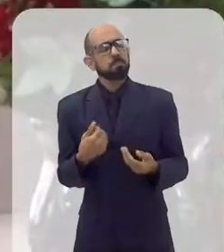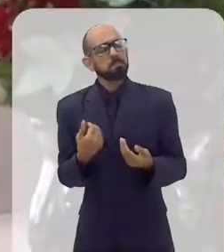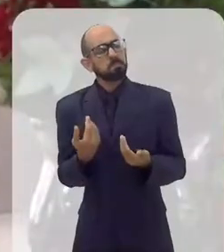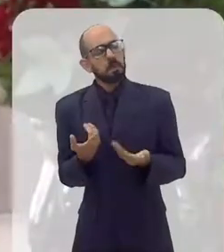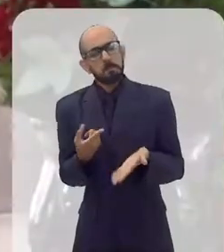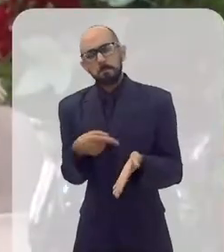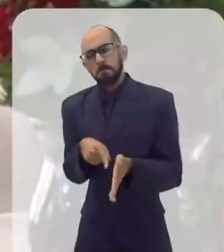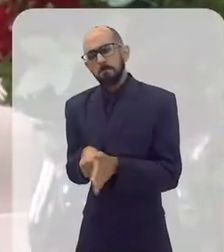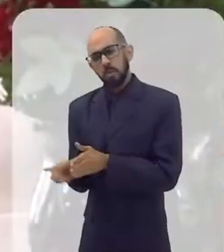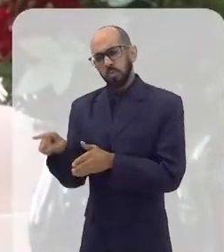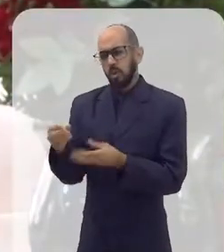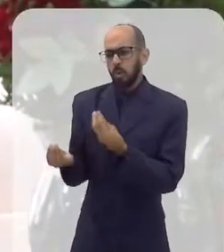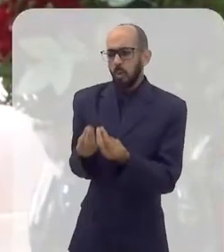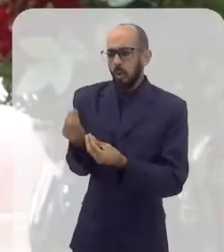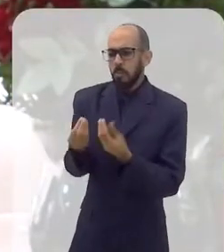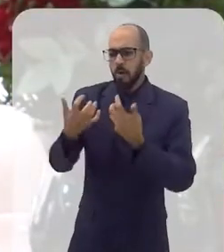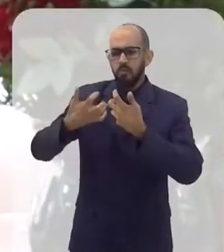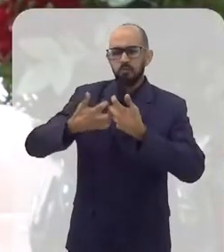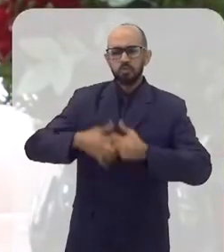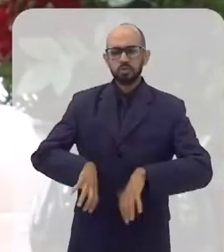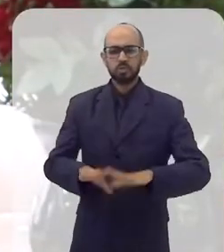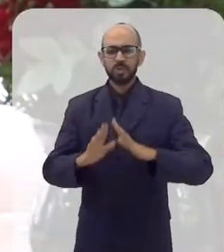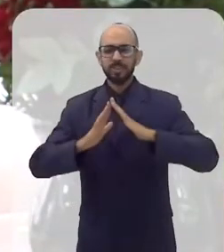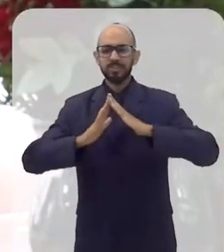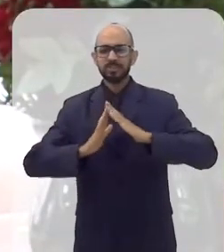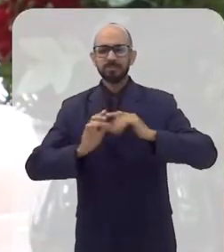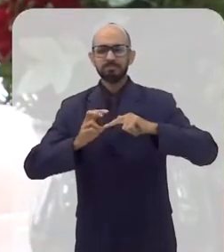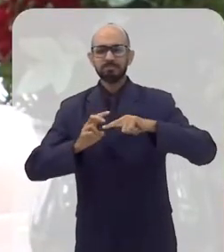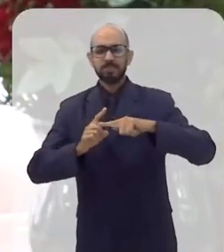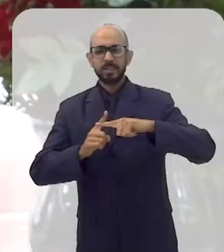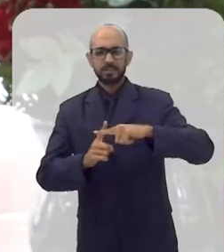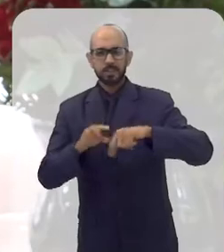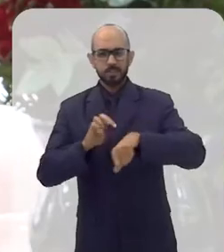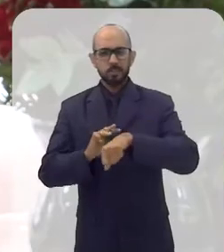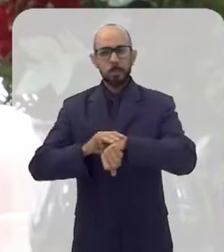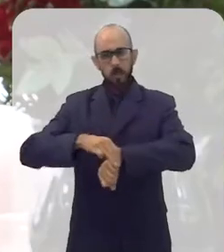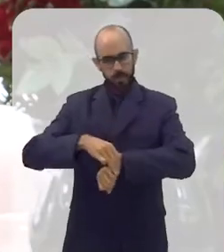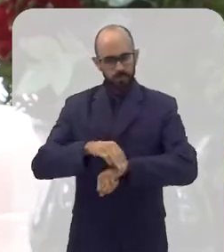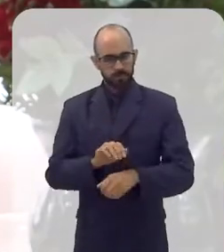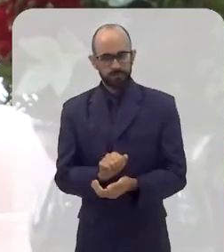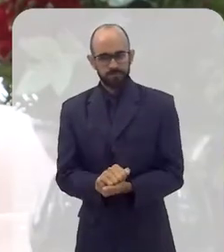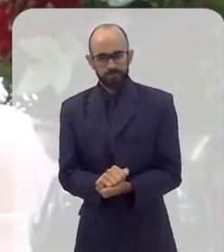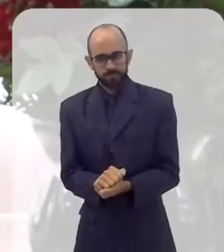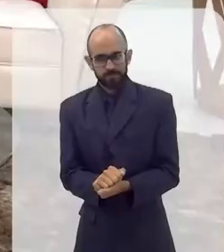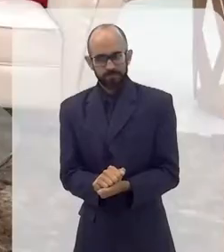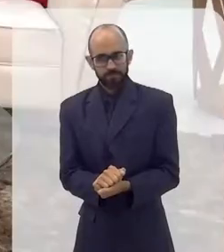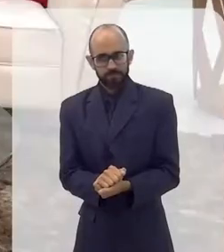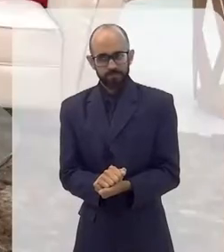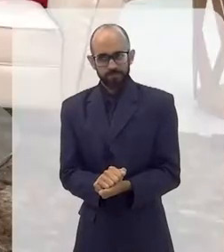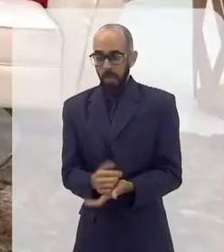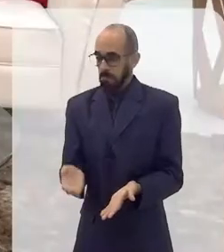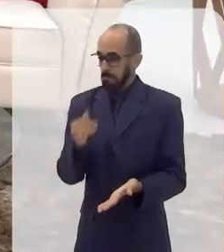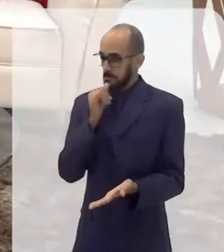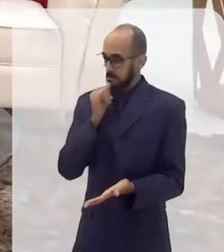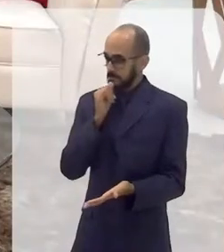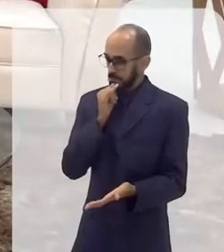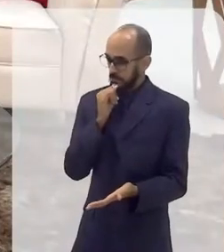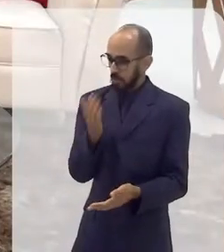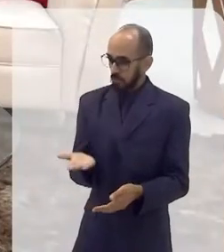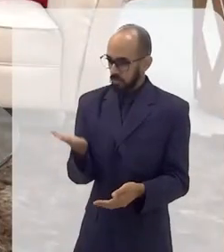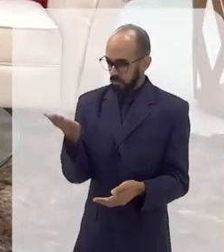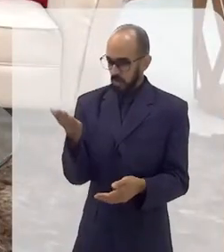Como funciona a Igreja de Jesus Cristo dos Santos dos Últimos Dias? Então, organização. Por exemplo, se eu